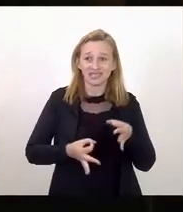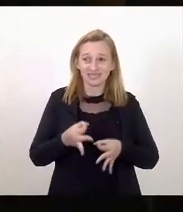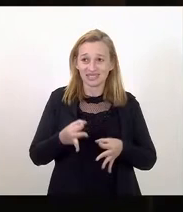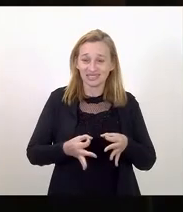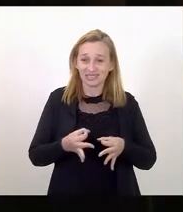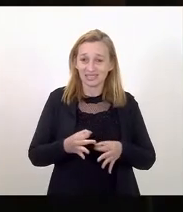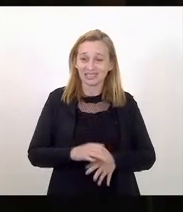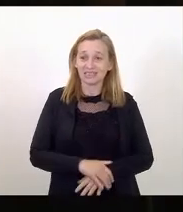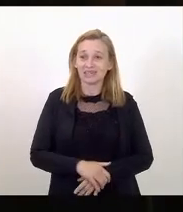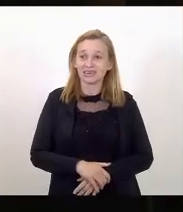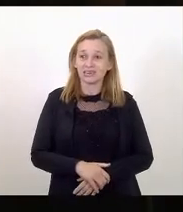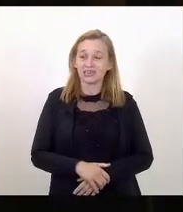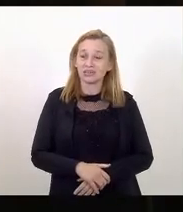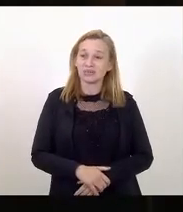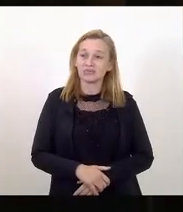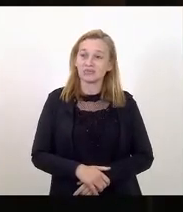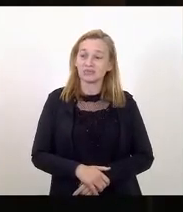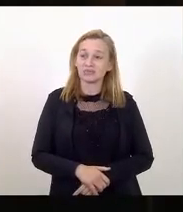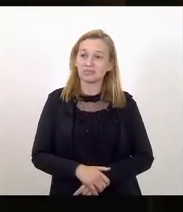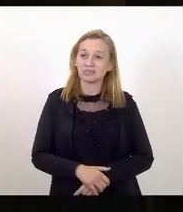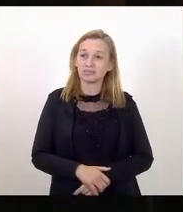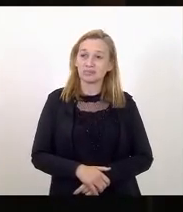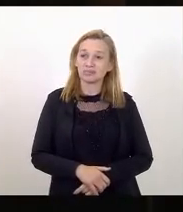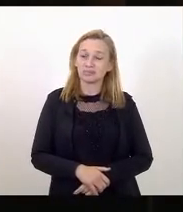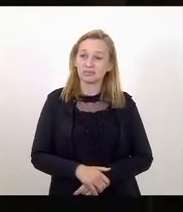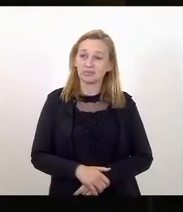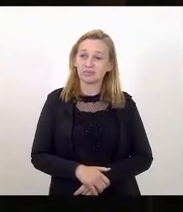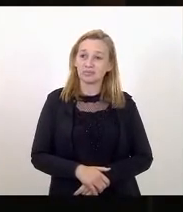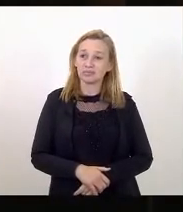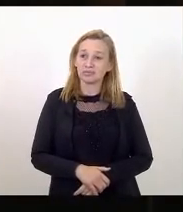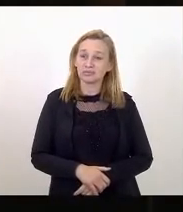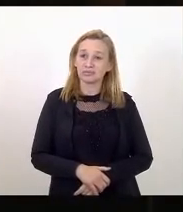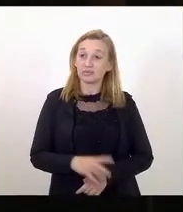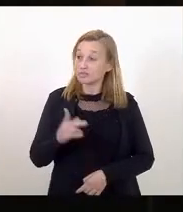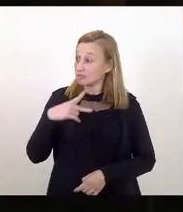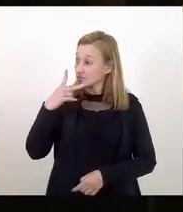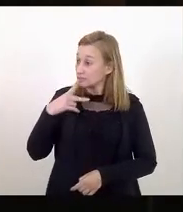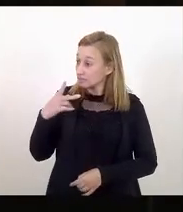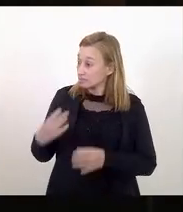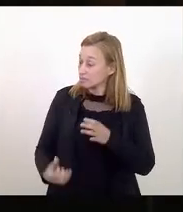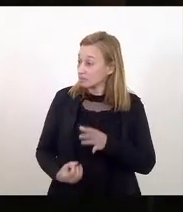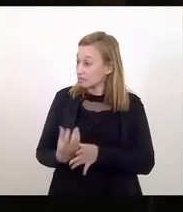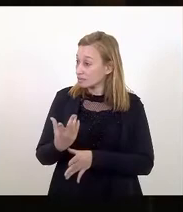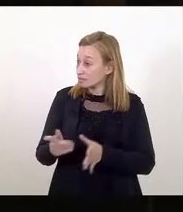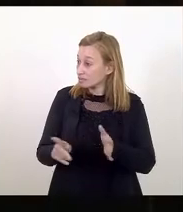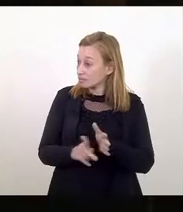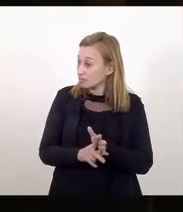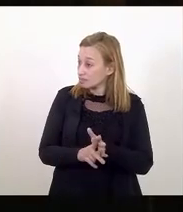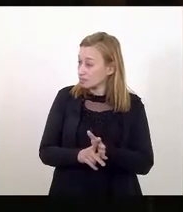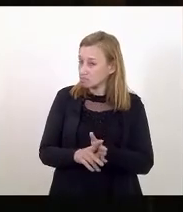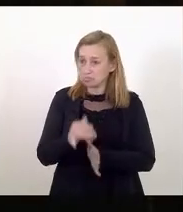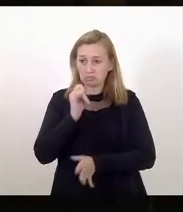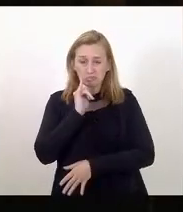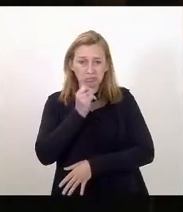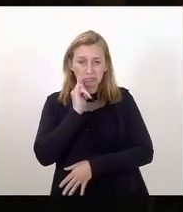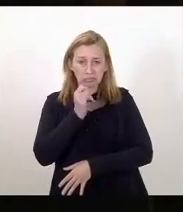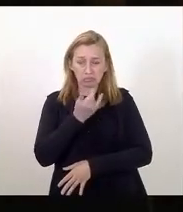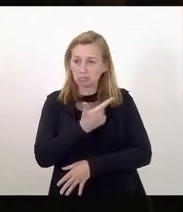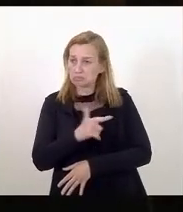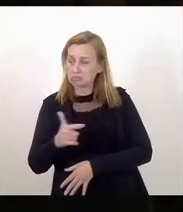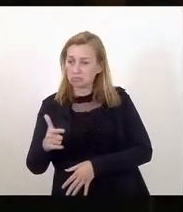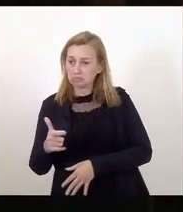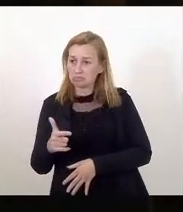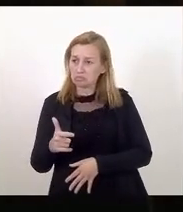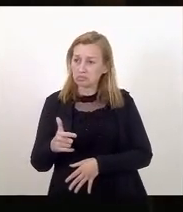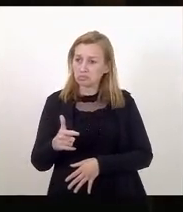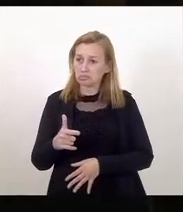equivocadas. Os fundamentos do autor trazem uma narrativa de que não vai haver aumento